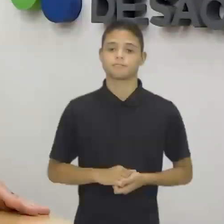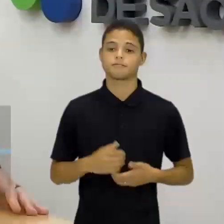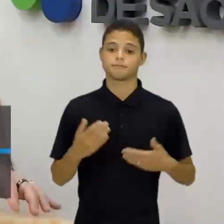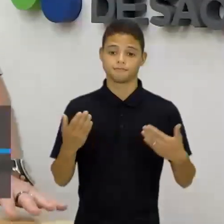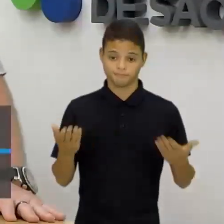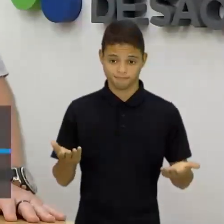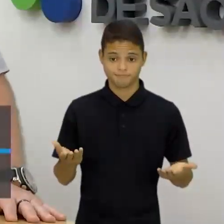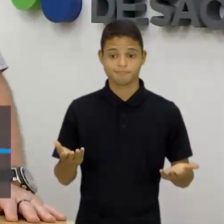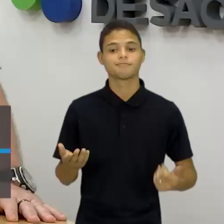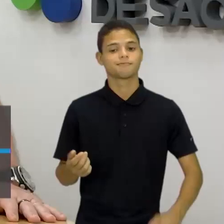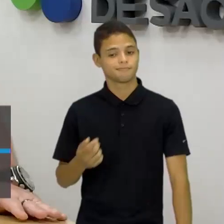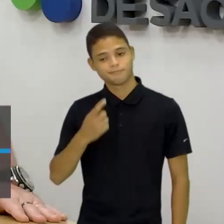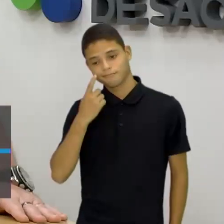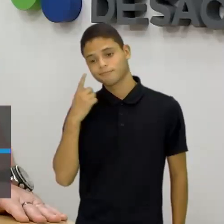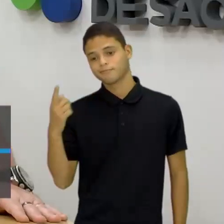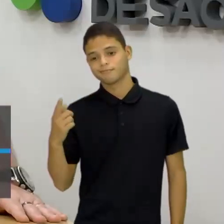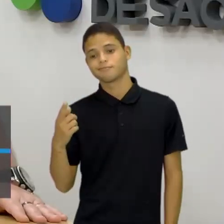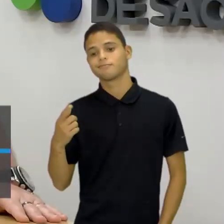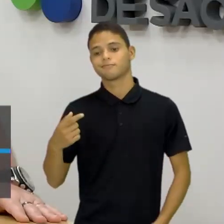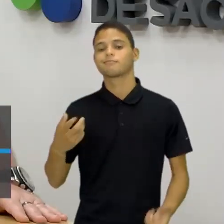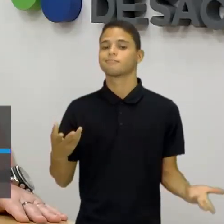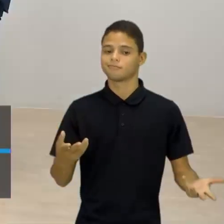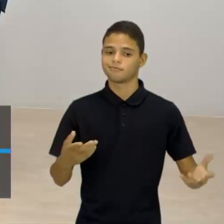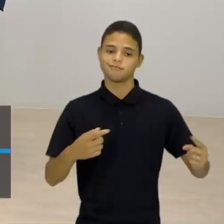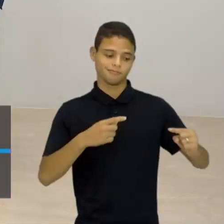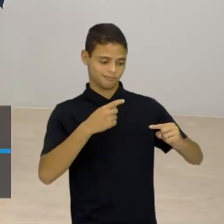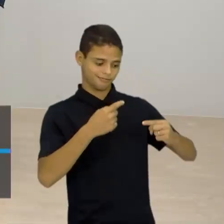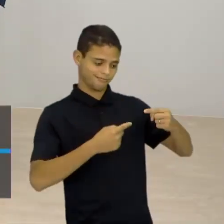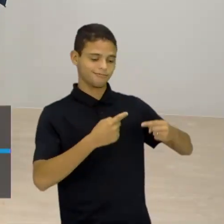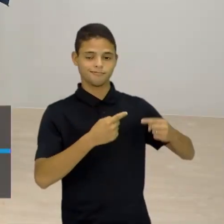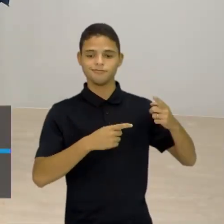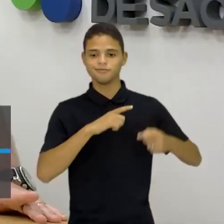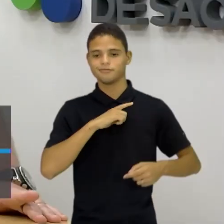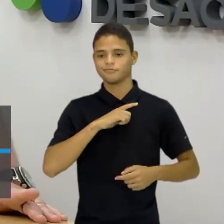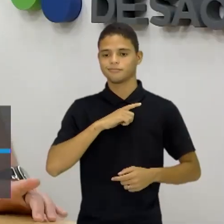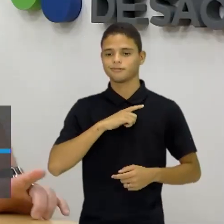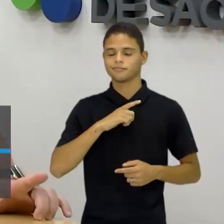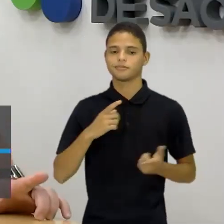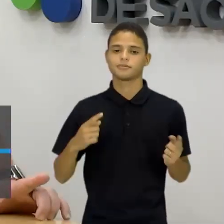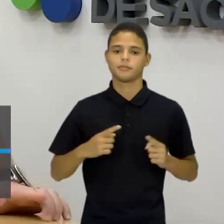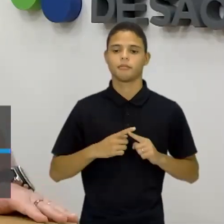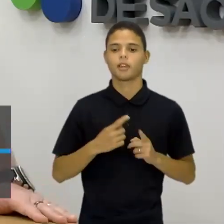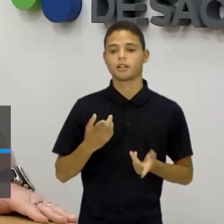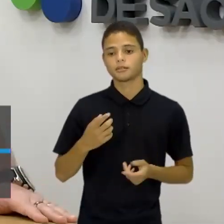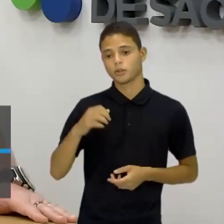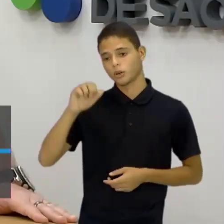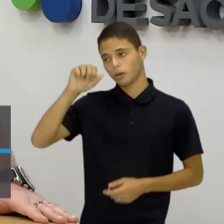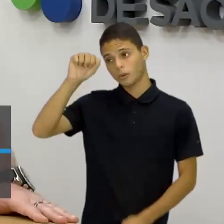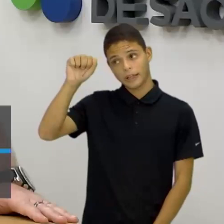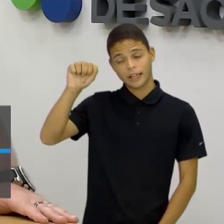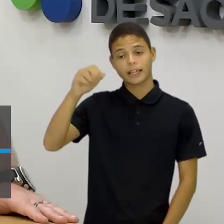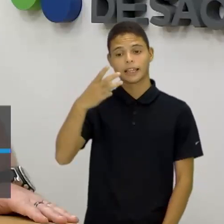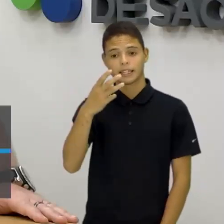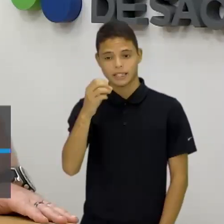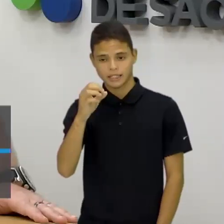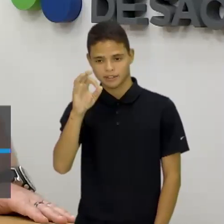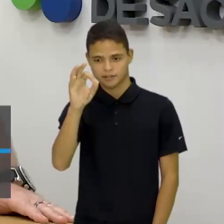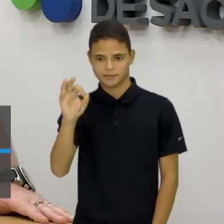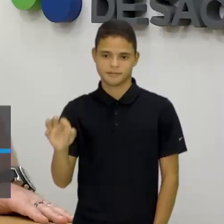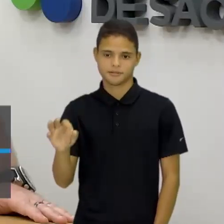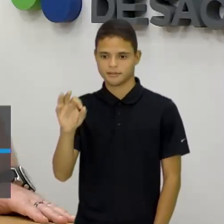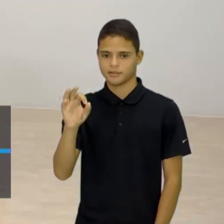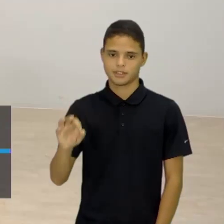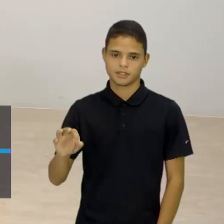ó nossa ficou disputado aqui tá é vou falar aqui ó o ar Oeste tenta por cento